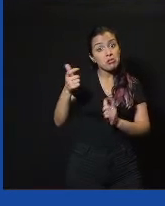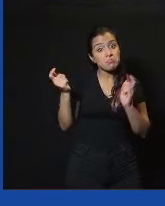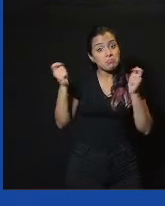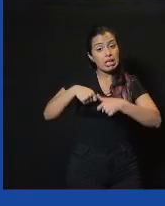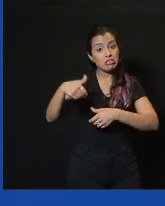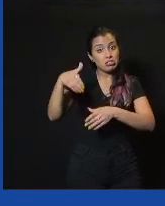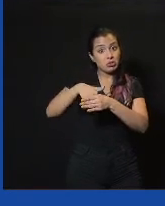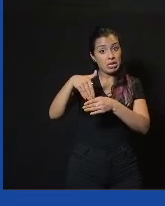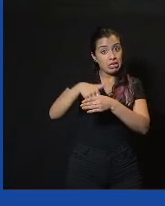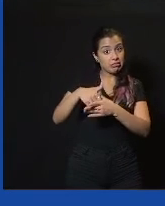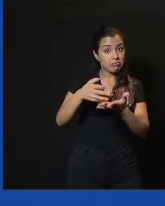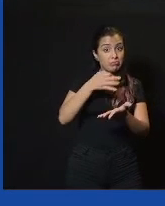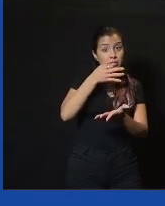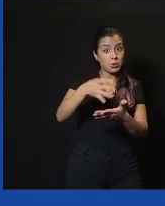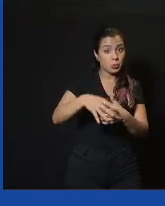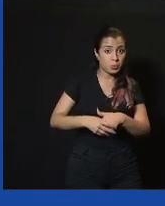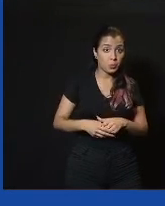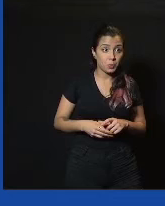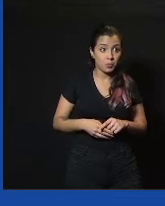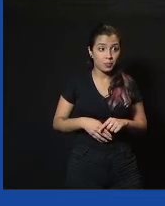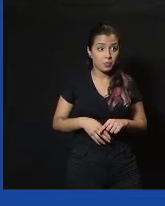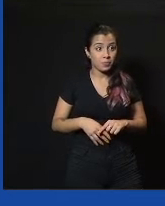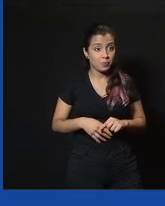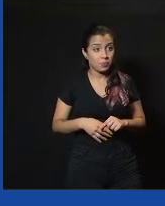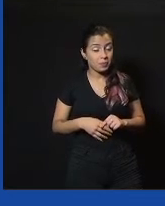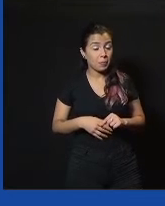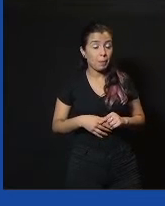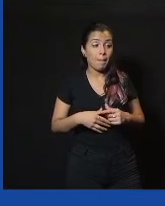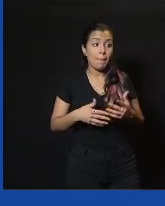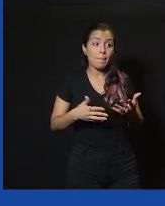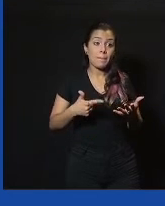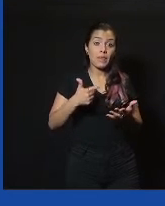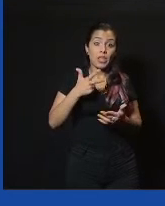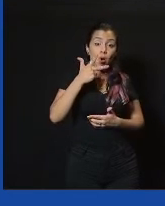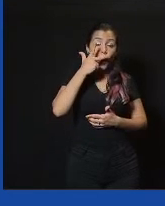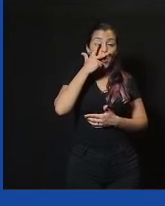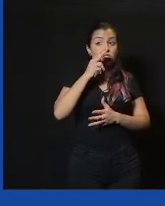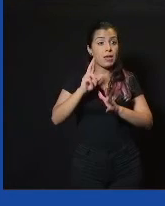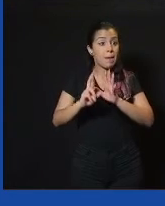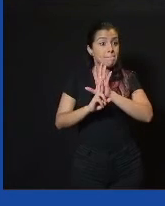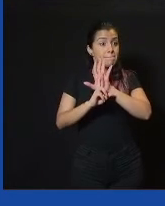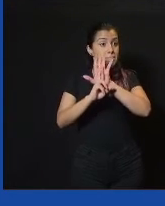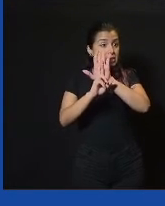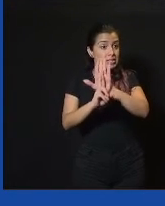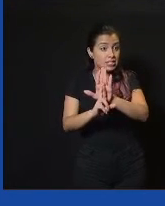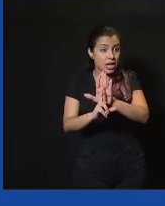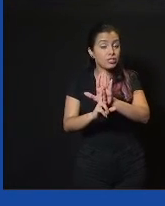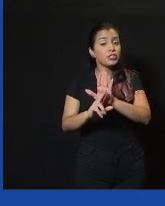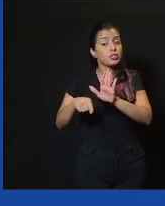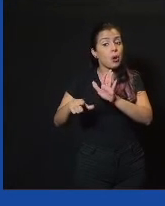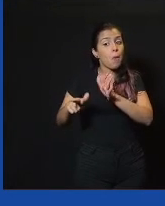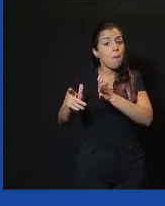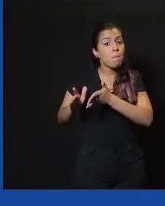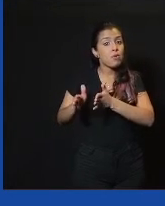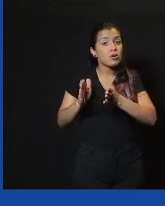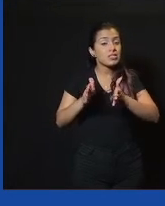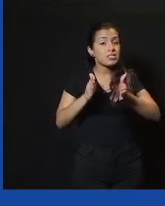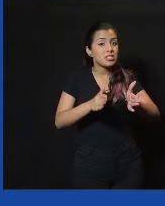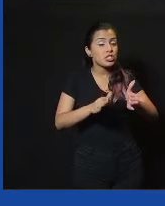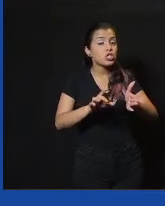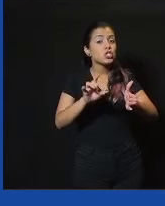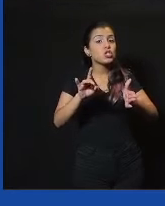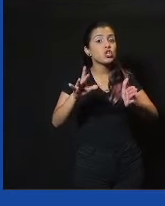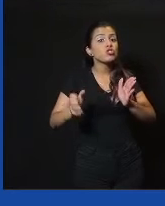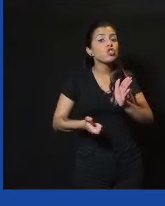eu acho que não irá garantir uma maior representatividade da periferia, porque isso, o processo eleitoral não depende só de demanda, depende